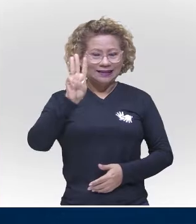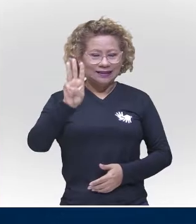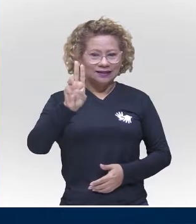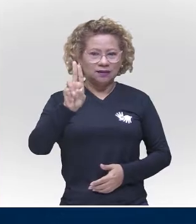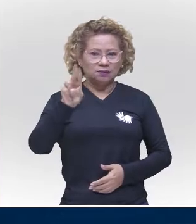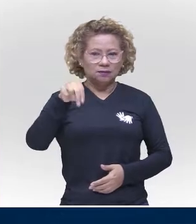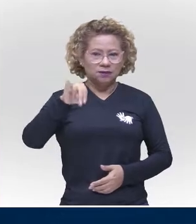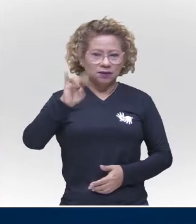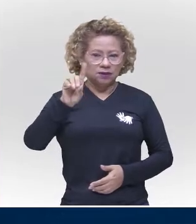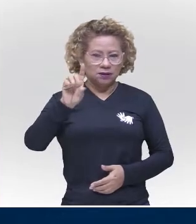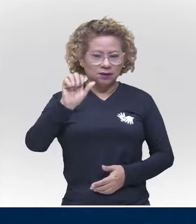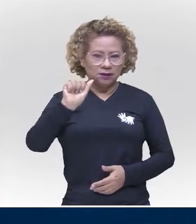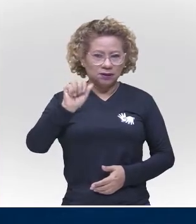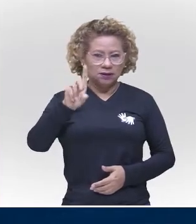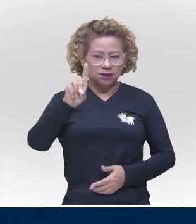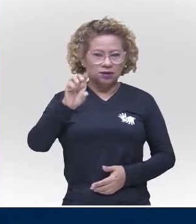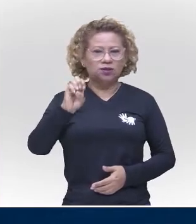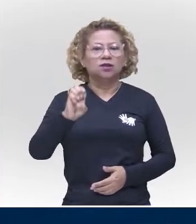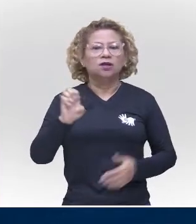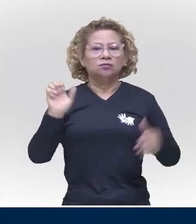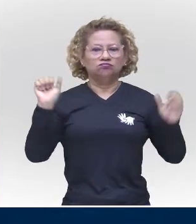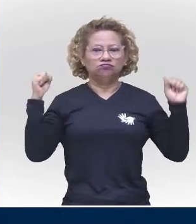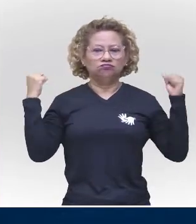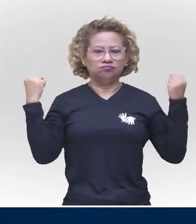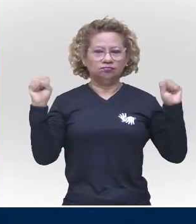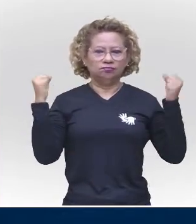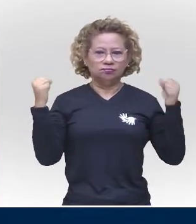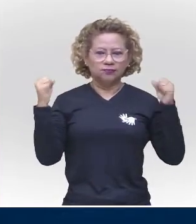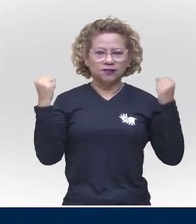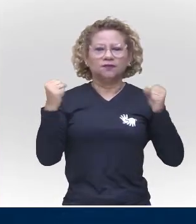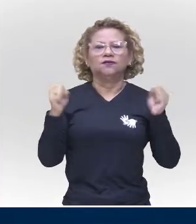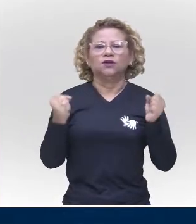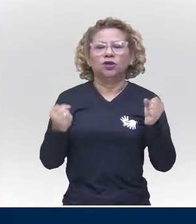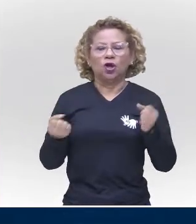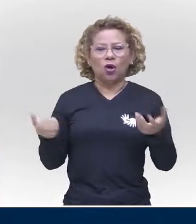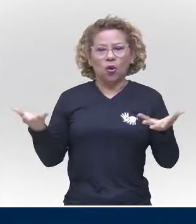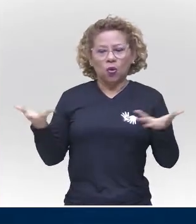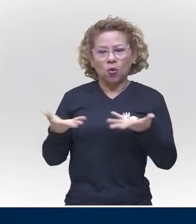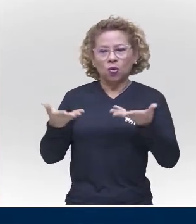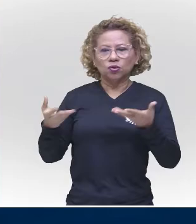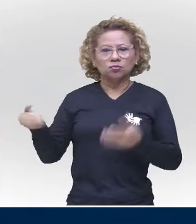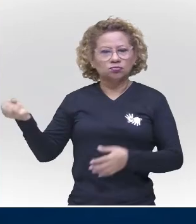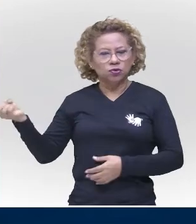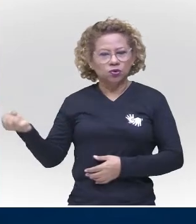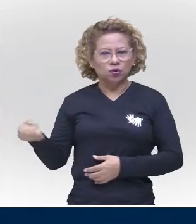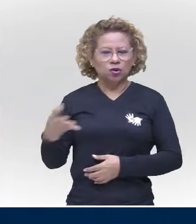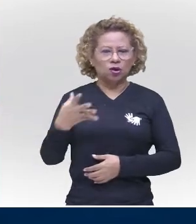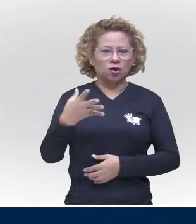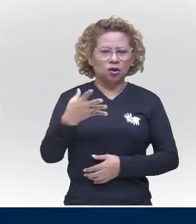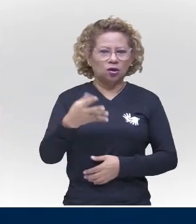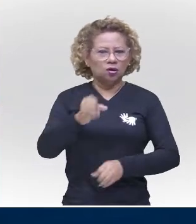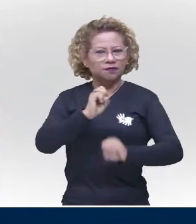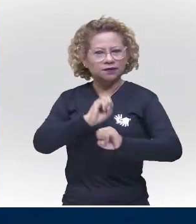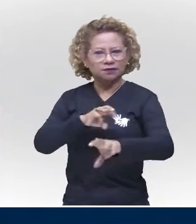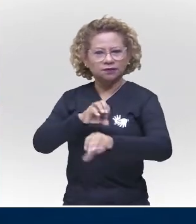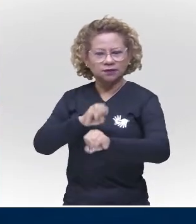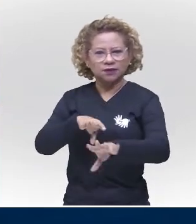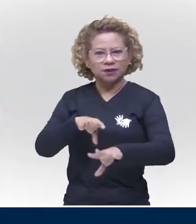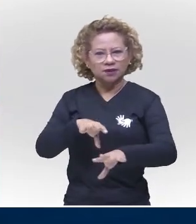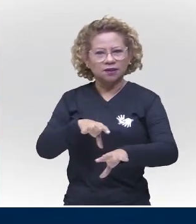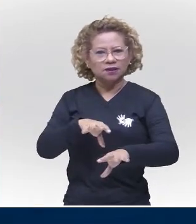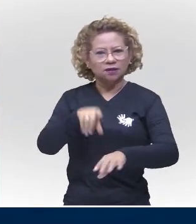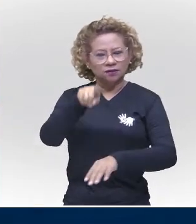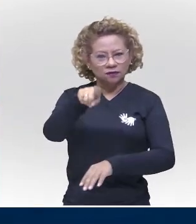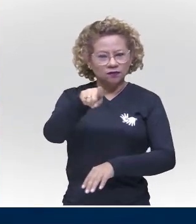de Educação Física. Hoje nós iniciamos um novo bloco de conteúdos e eu espero que vocês estejam